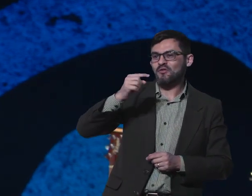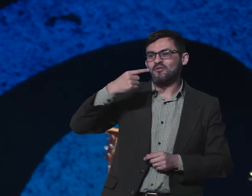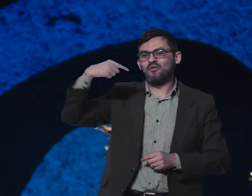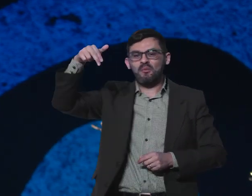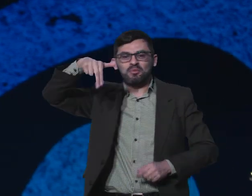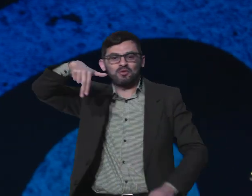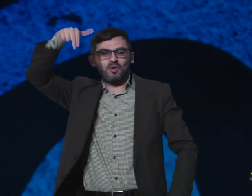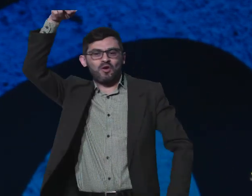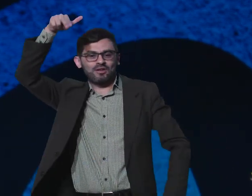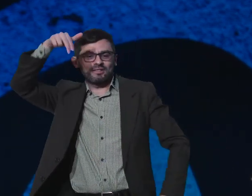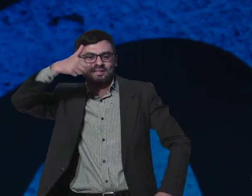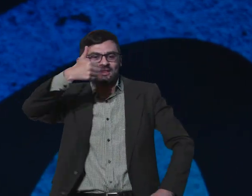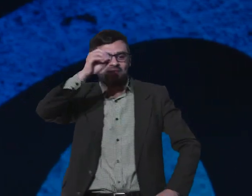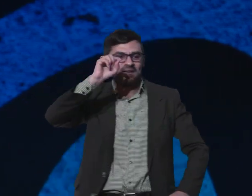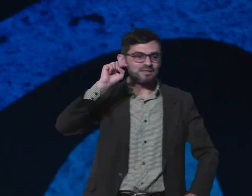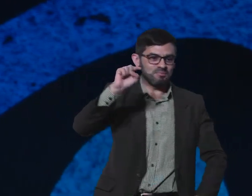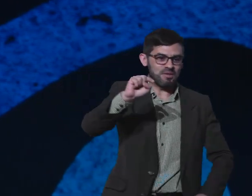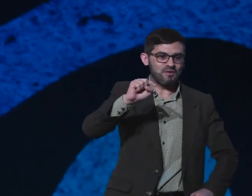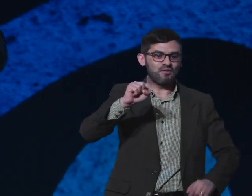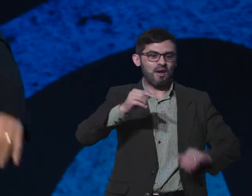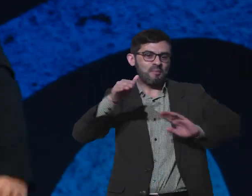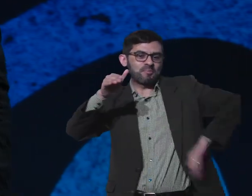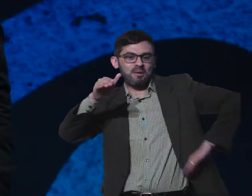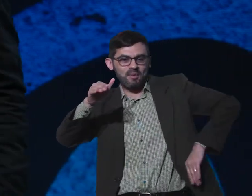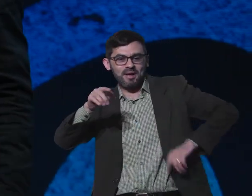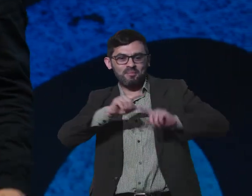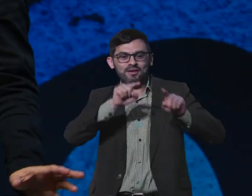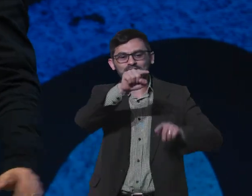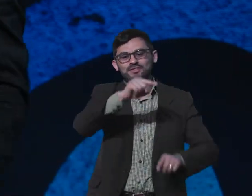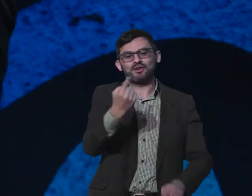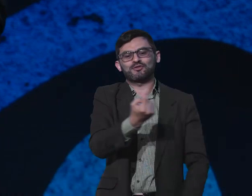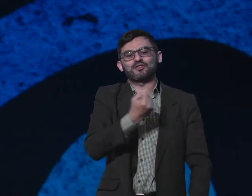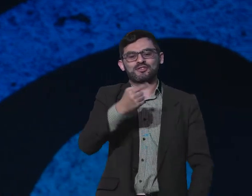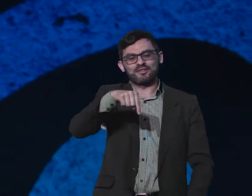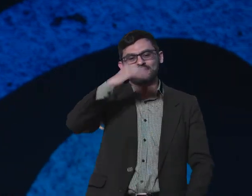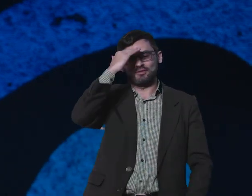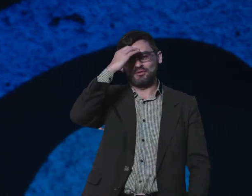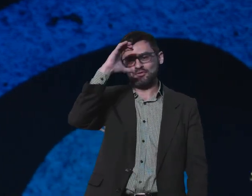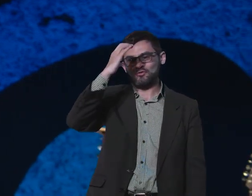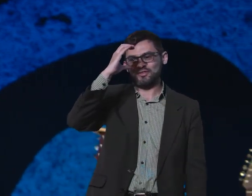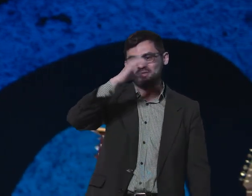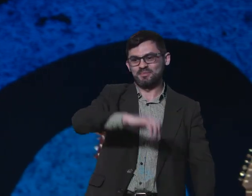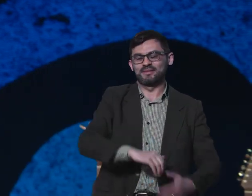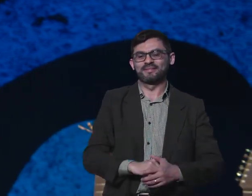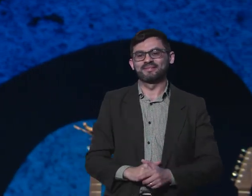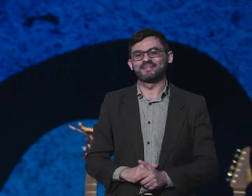as praias do Paraná e tu ficarás em Curitiba. Alguma coisa assim que ele falou aqui.